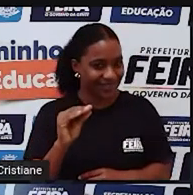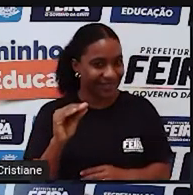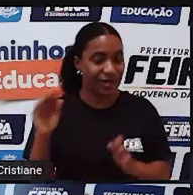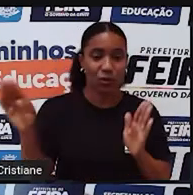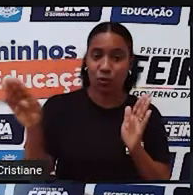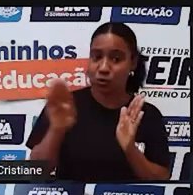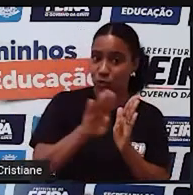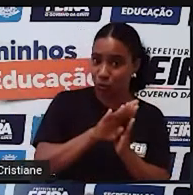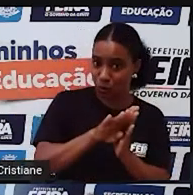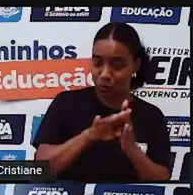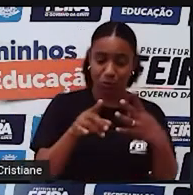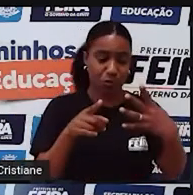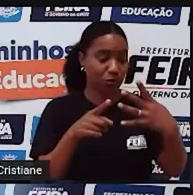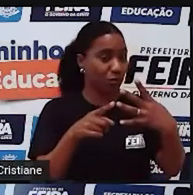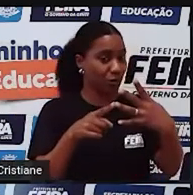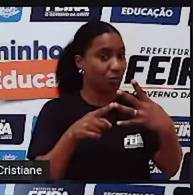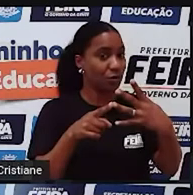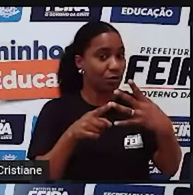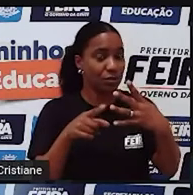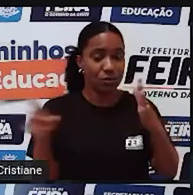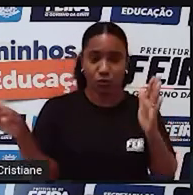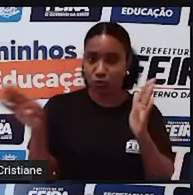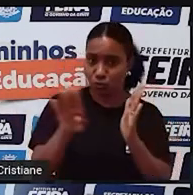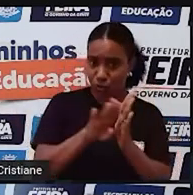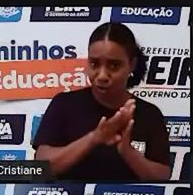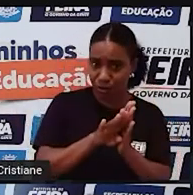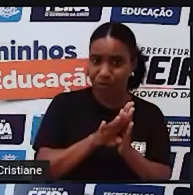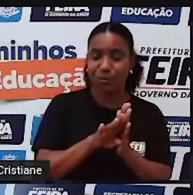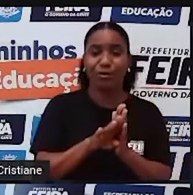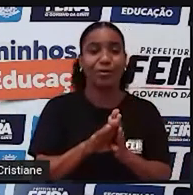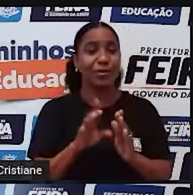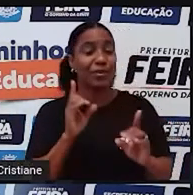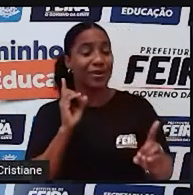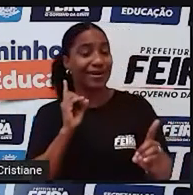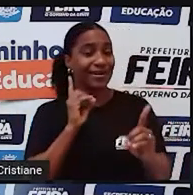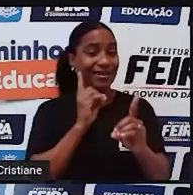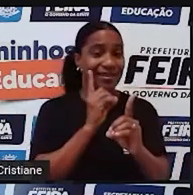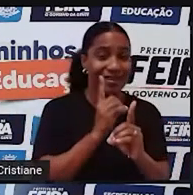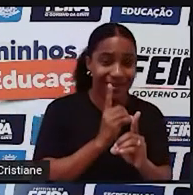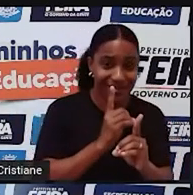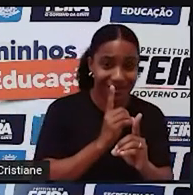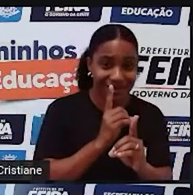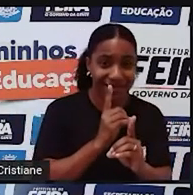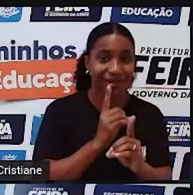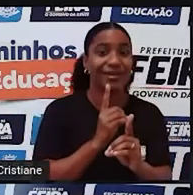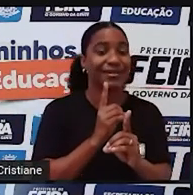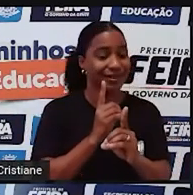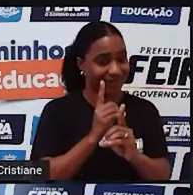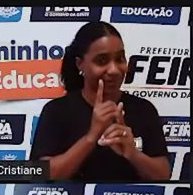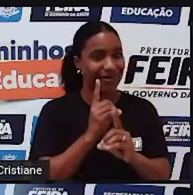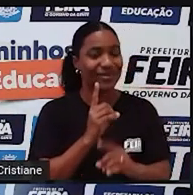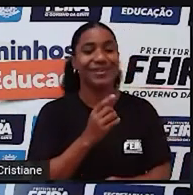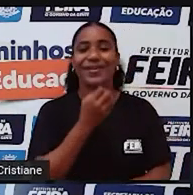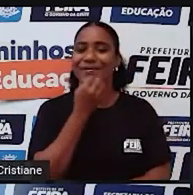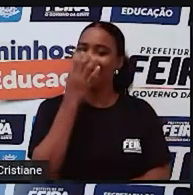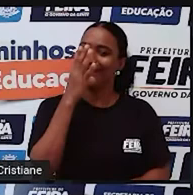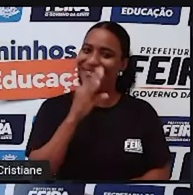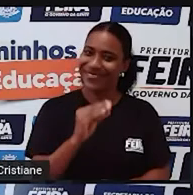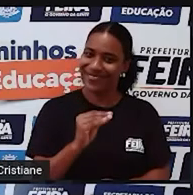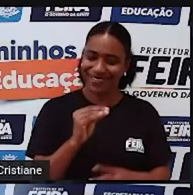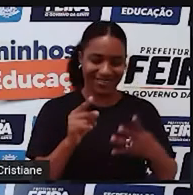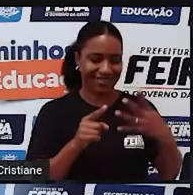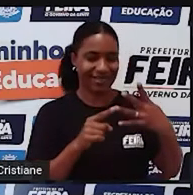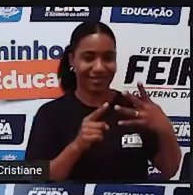eu chego em um determinado lugar, quando eu me encontro numa situação inicial de conversação. Good night é